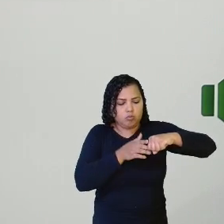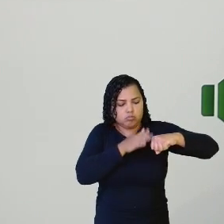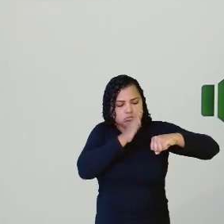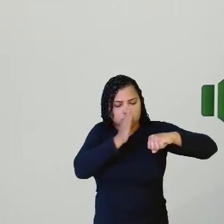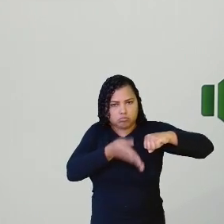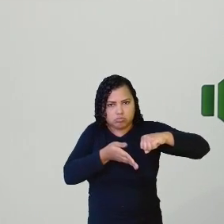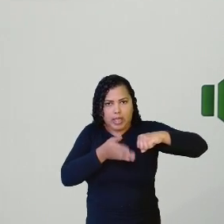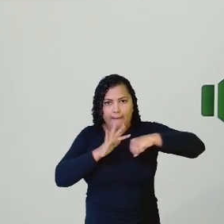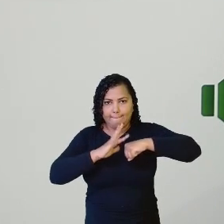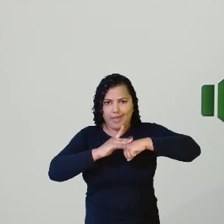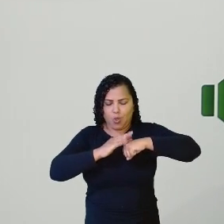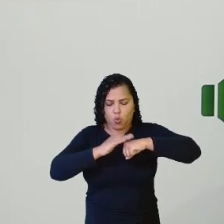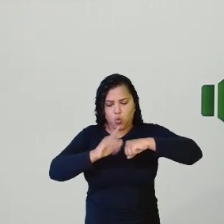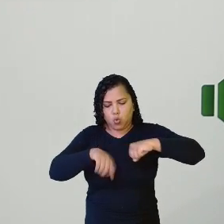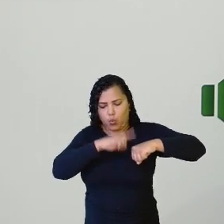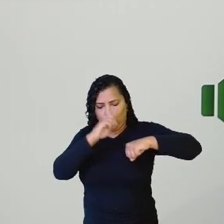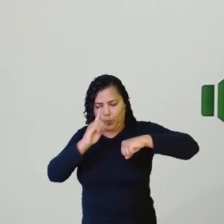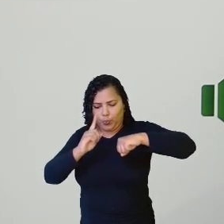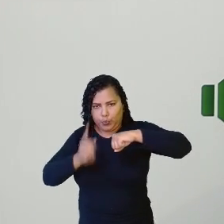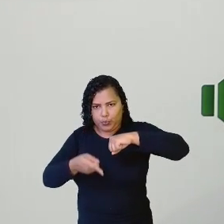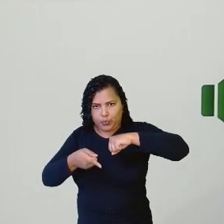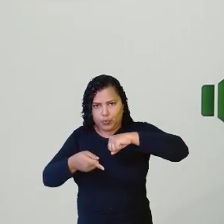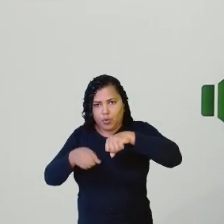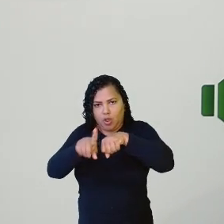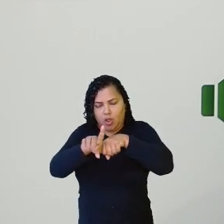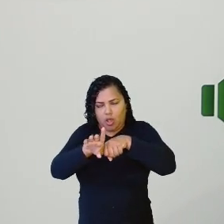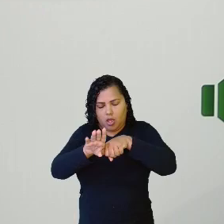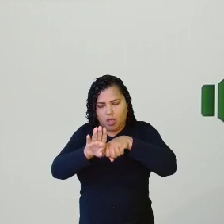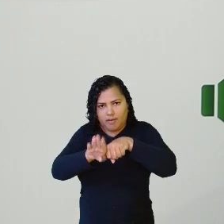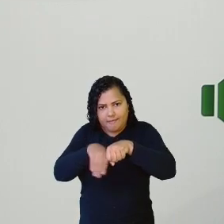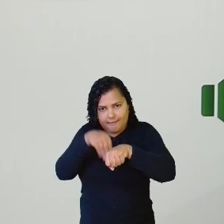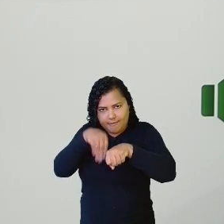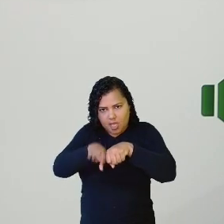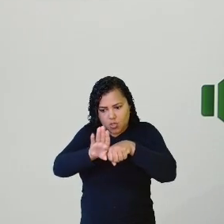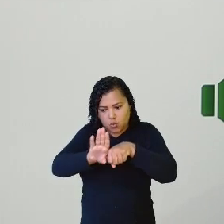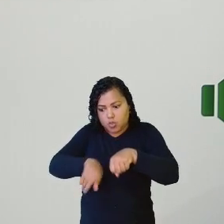é o único planeta que sabemos que abriga a vida.